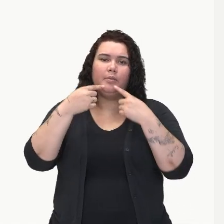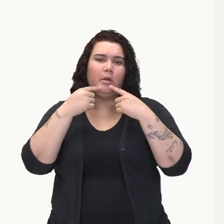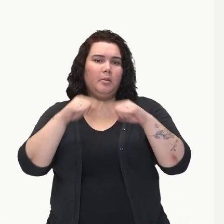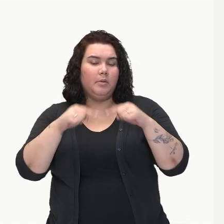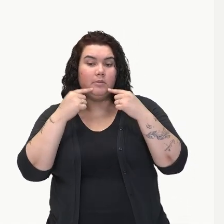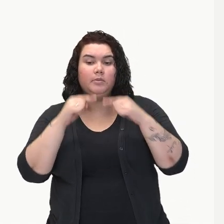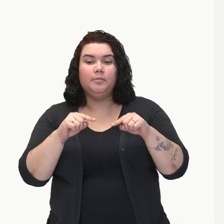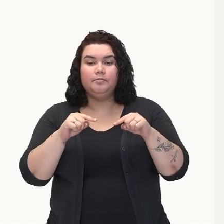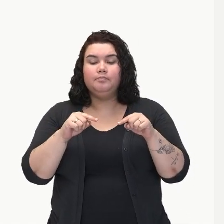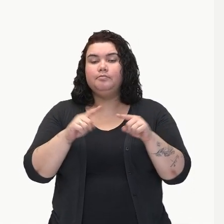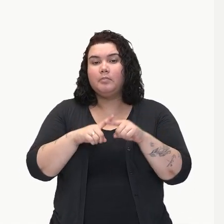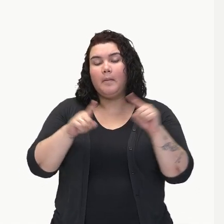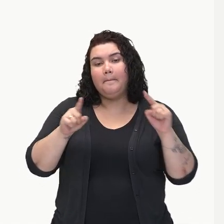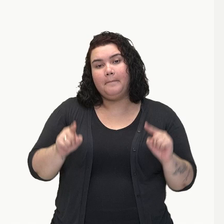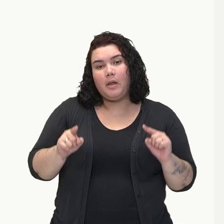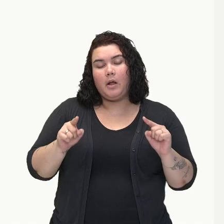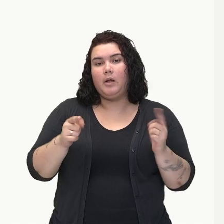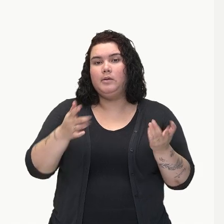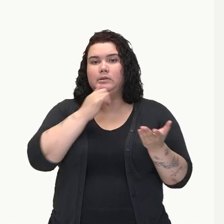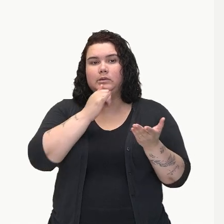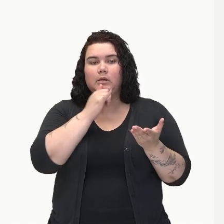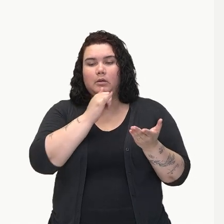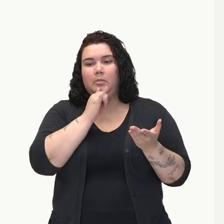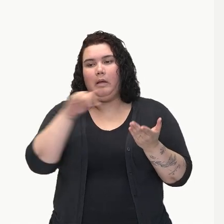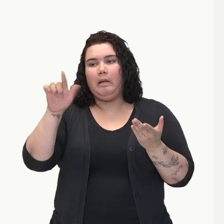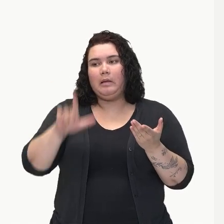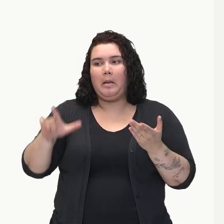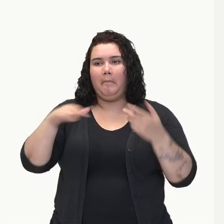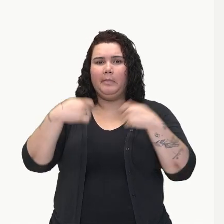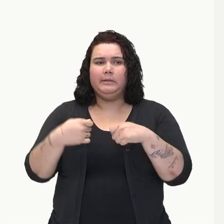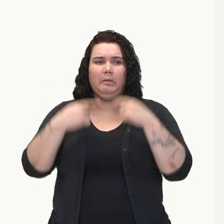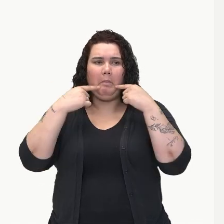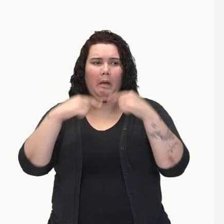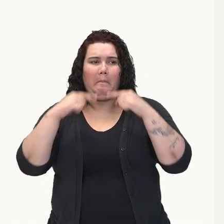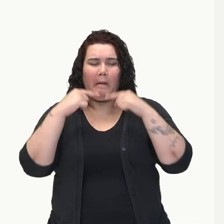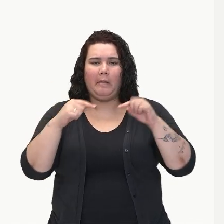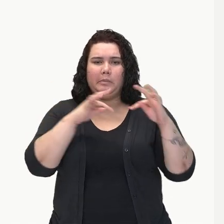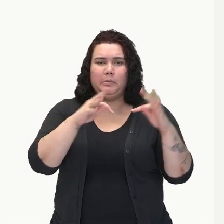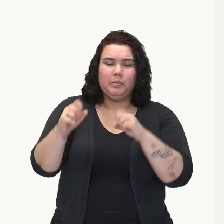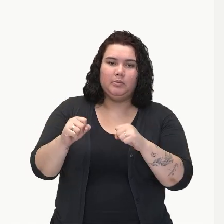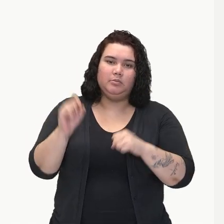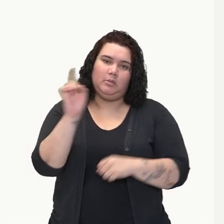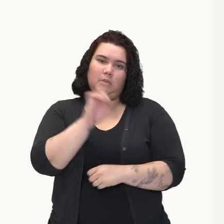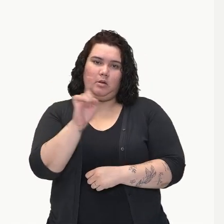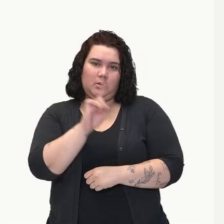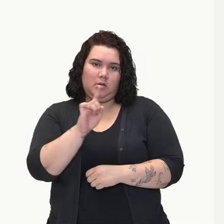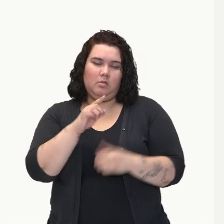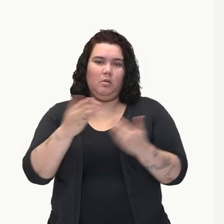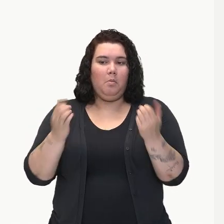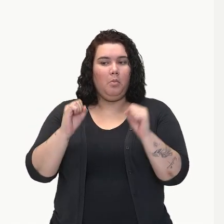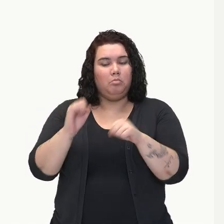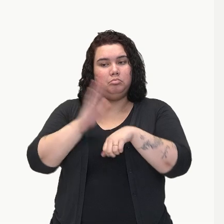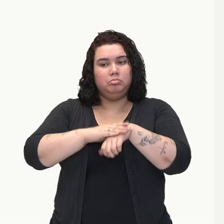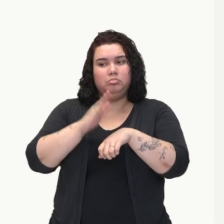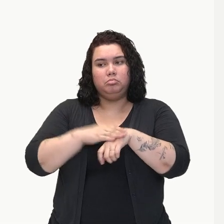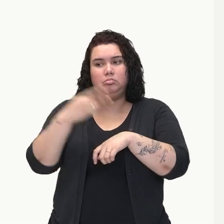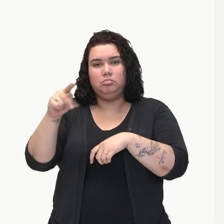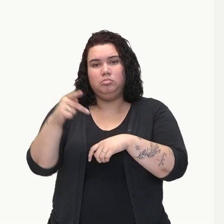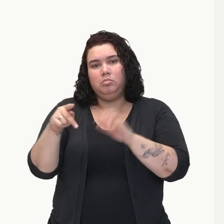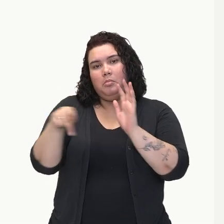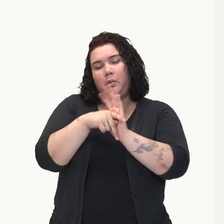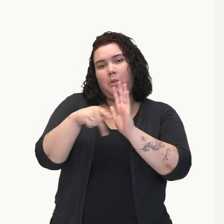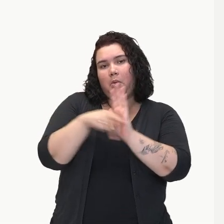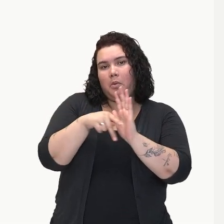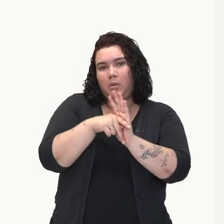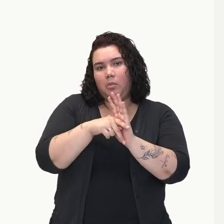É claro que ela não tem... a literatura necessariamente tem que criticar alguma coisa. Não, ela pode ser algo individual que você escreveu só para